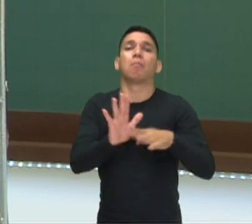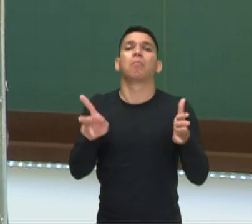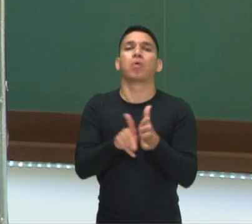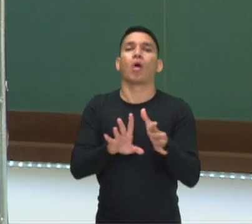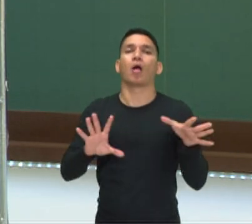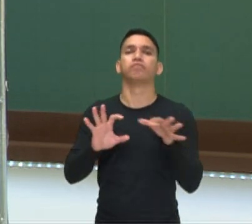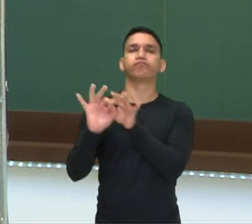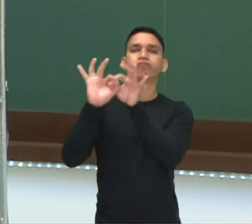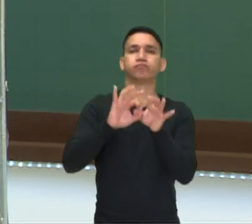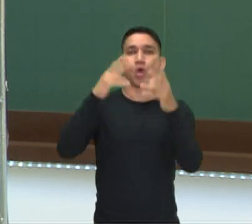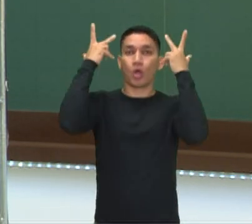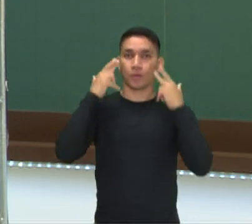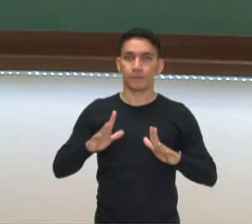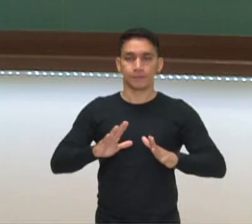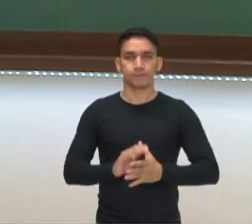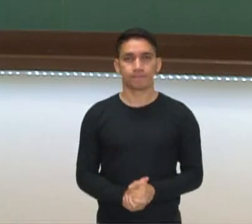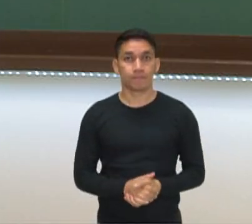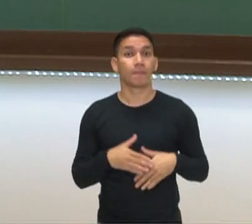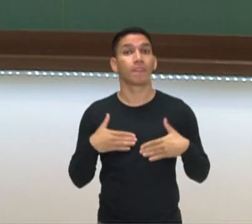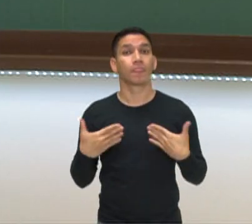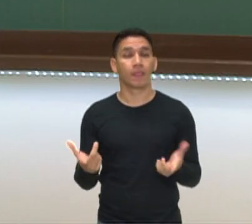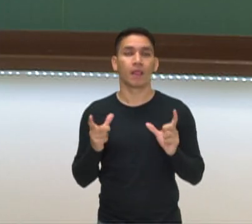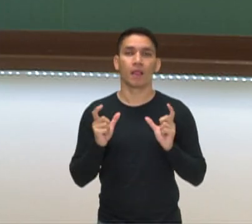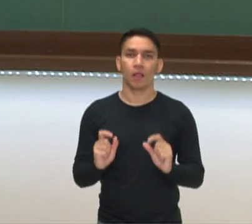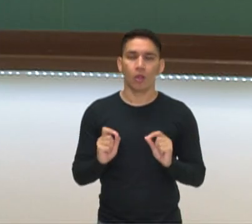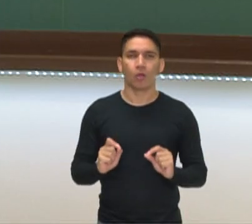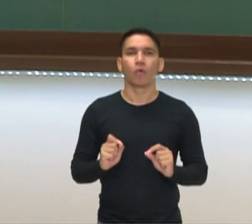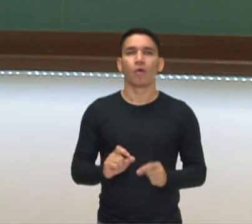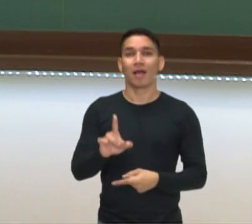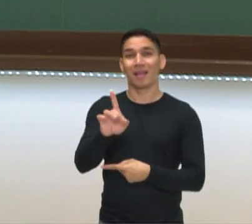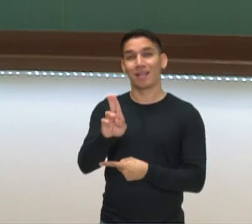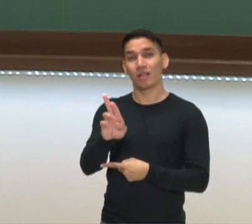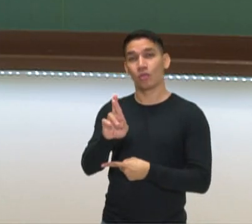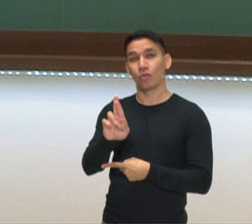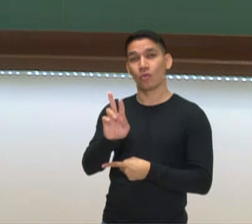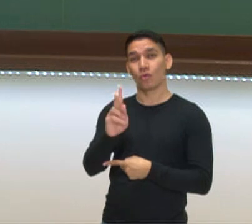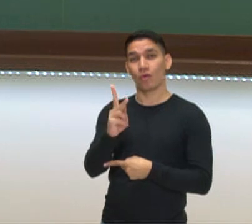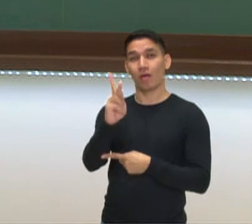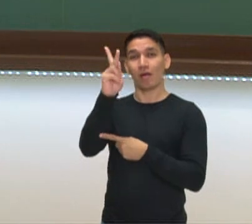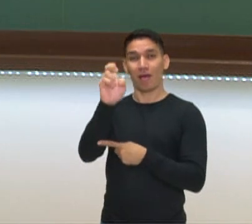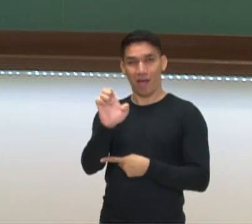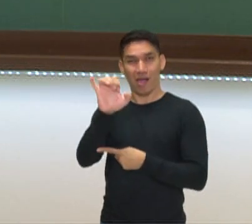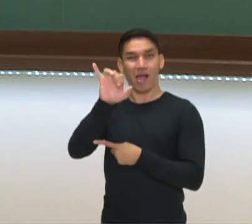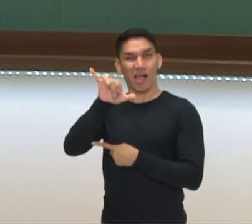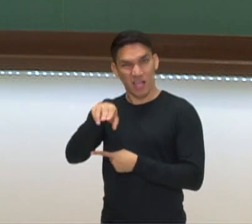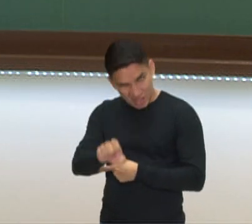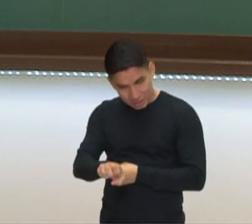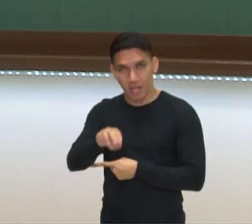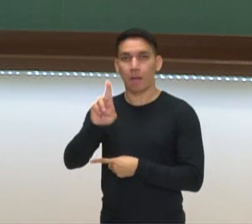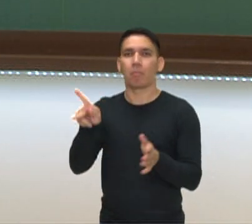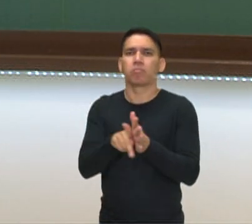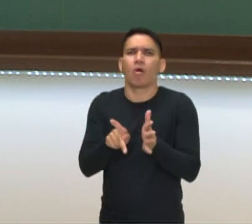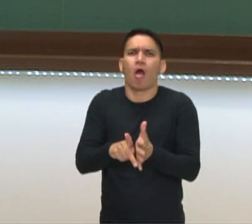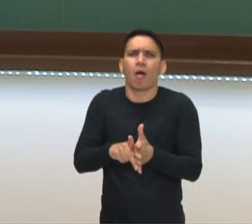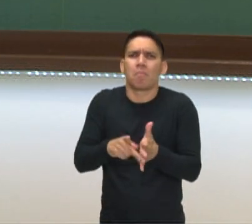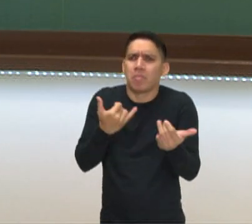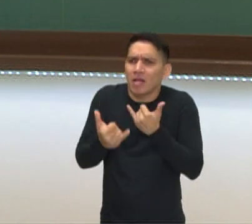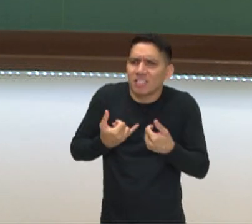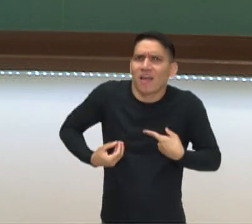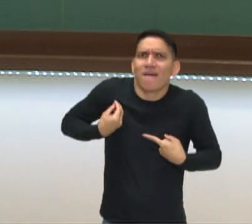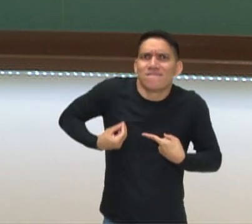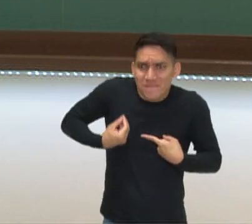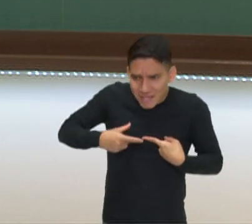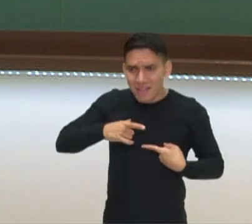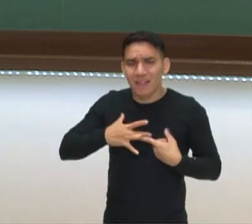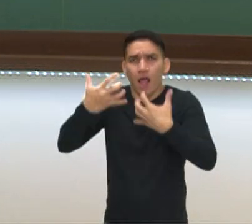solidariedade orgânica. Então, o Durkheim, ele fala lá sobre a sociedade ser como um organismo vivo. E aí, nisso que ele